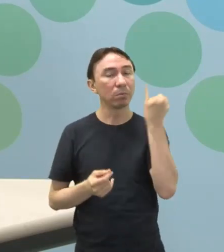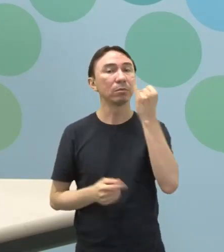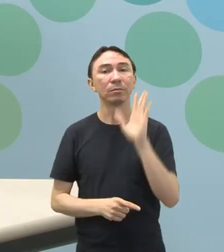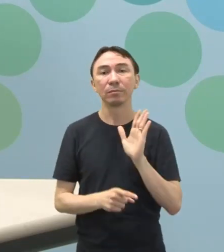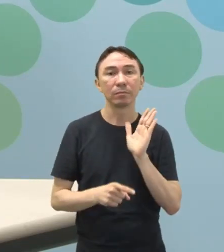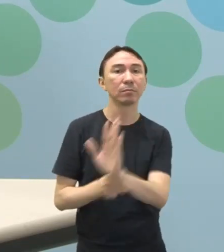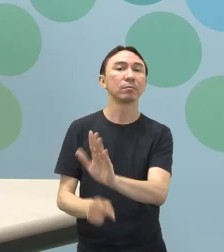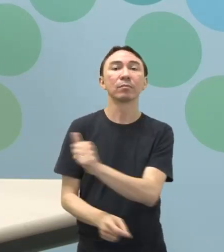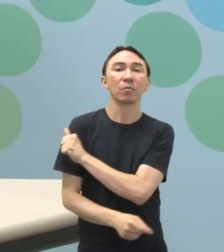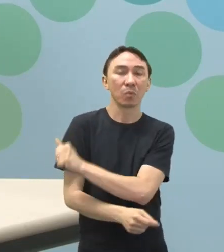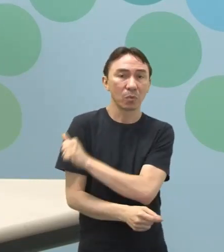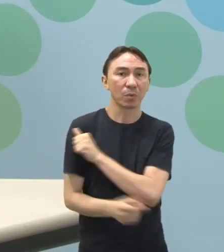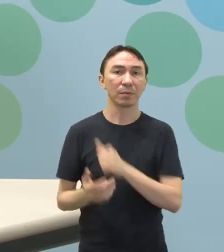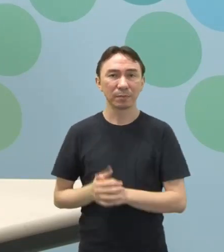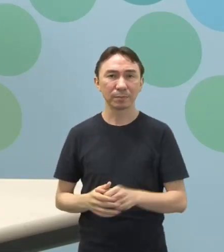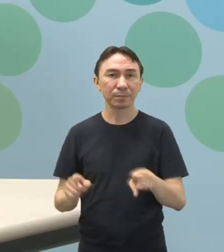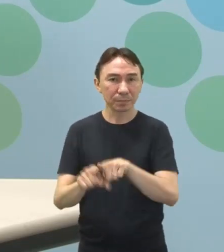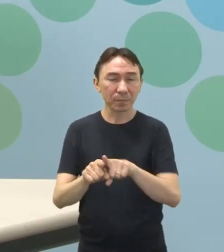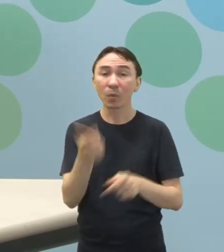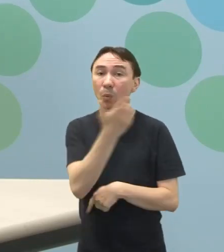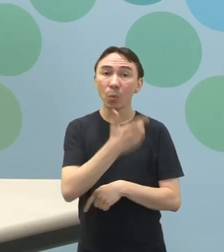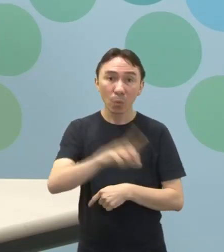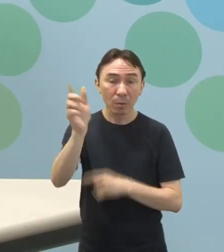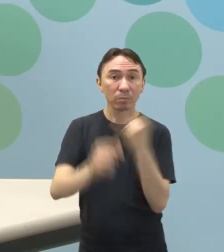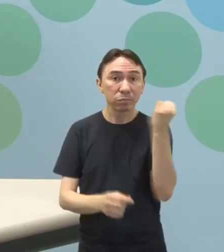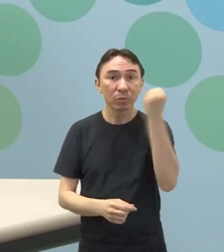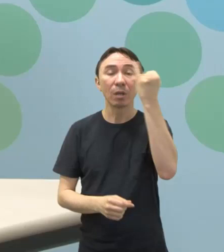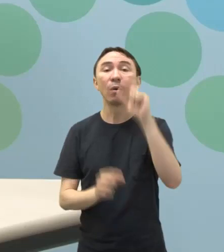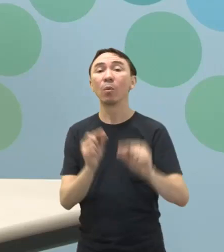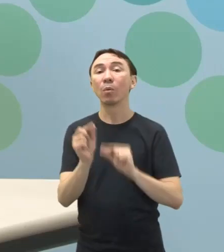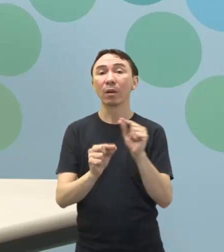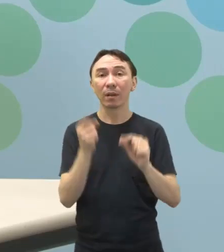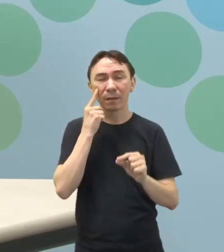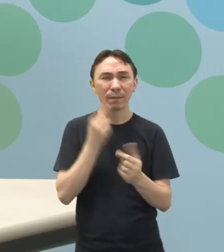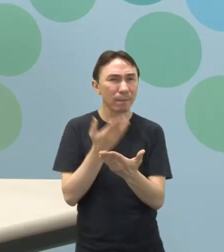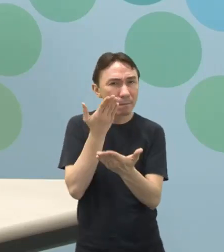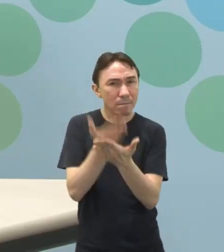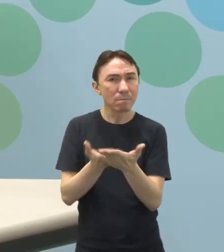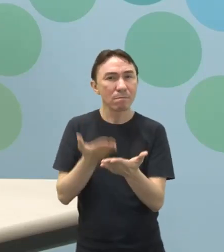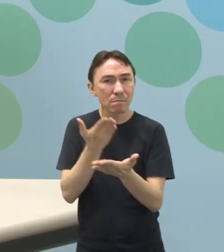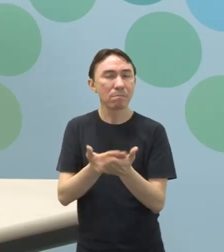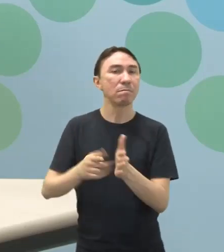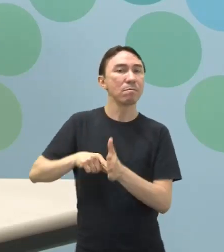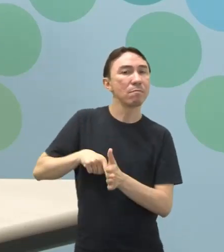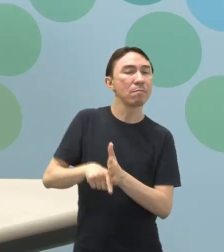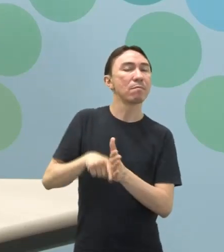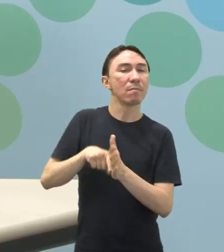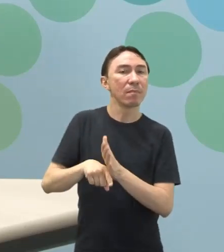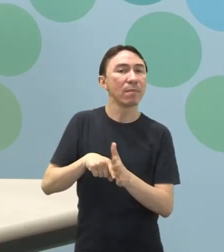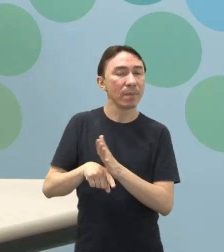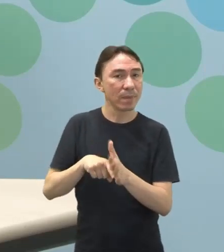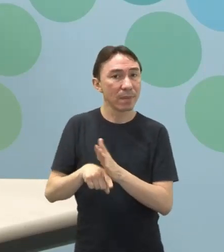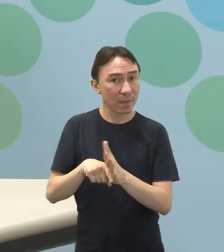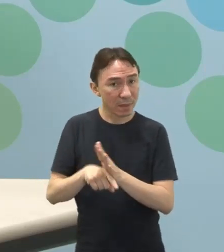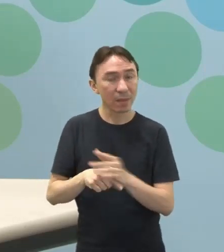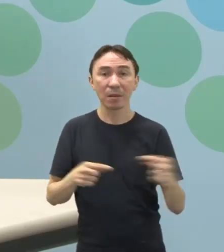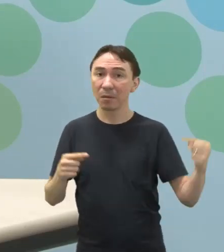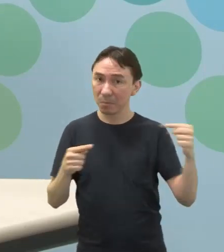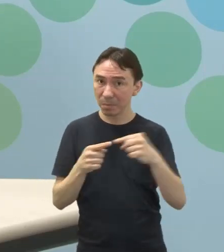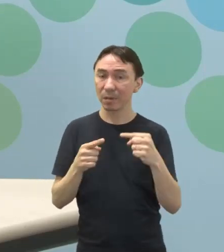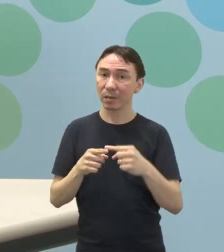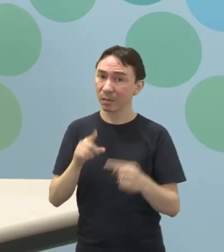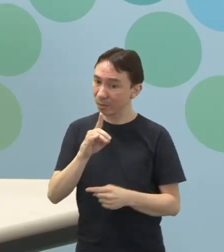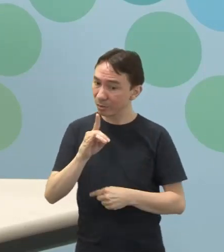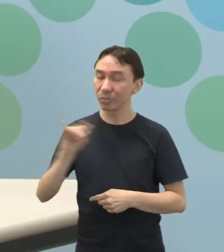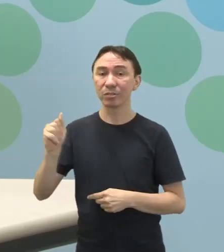importante também é a sondagem né a sondagem faz parte da organização deste dia diferente na escola mas não